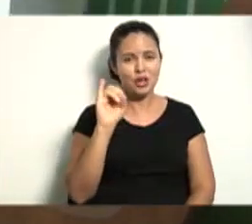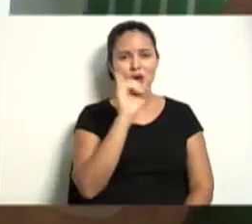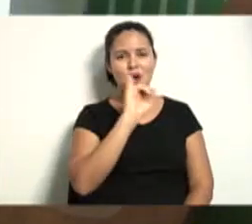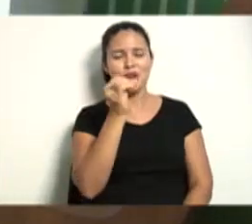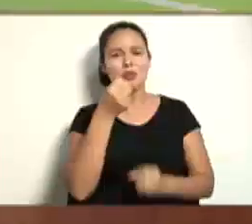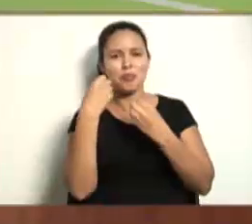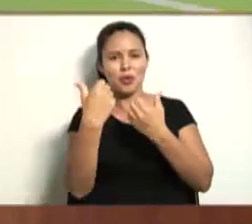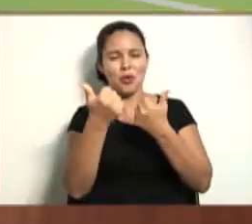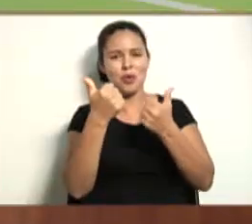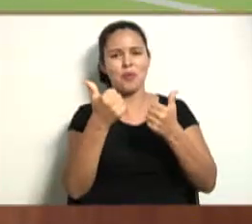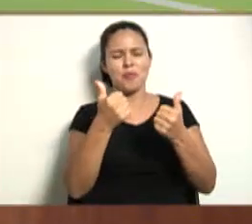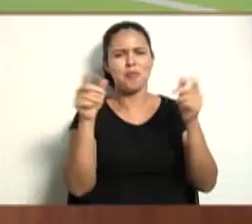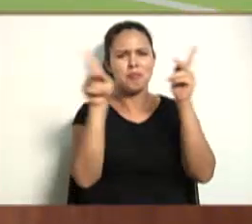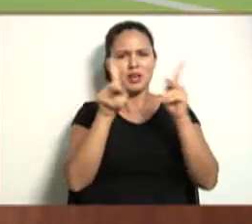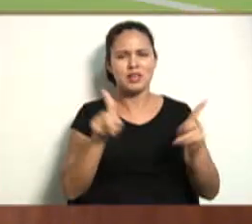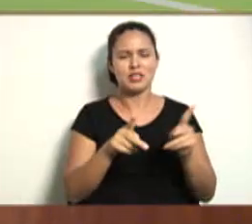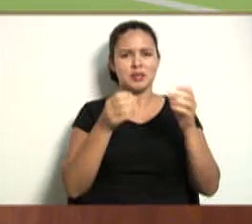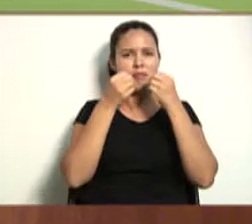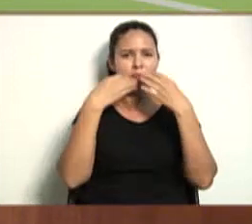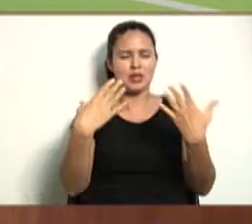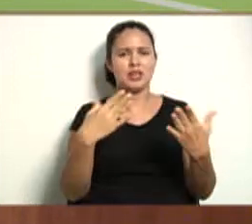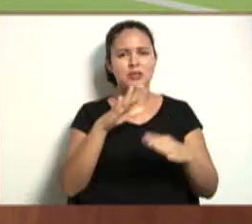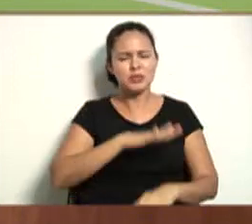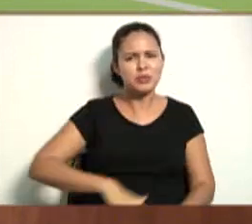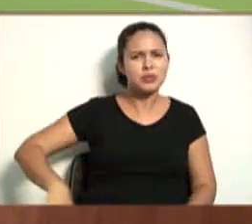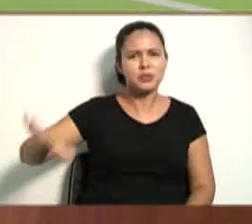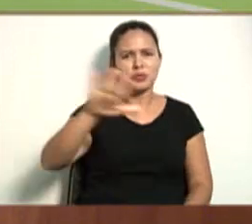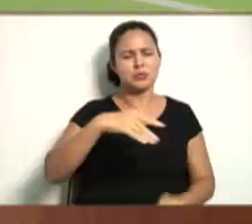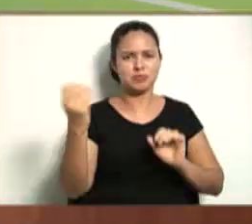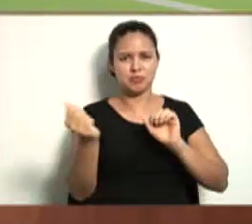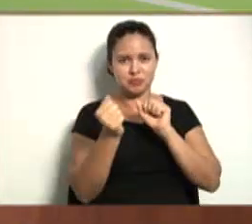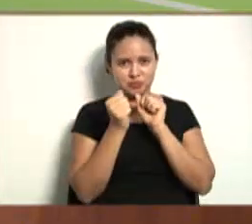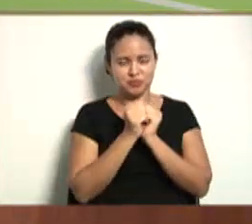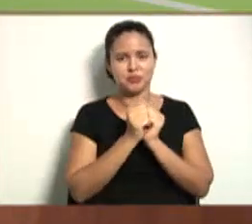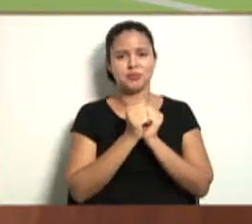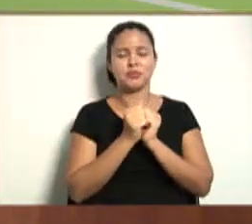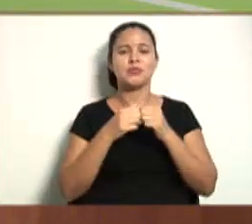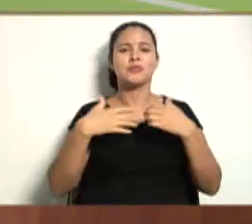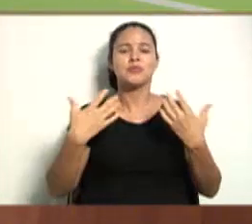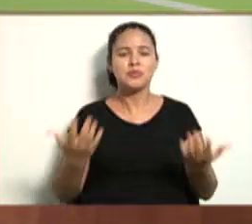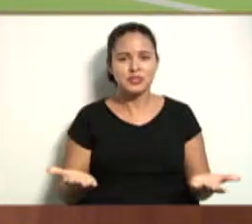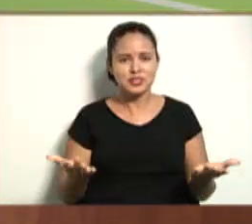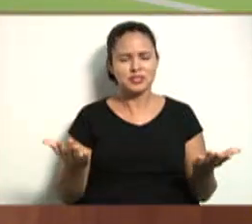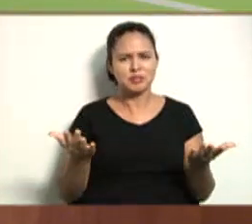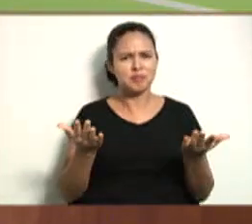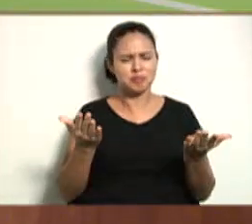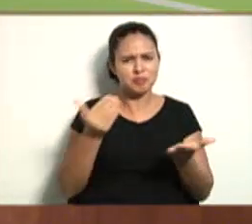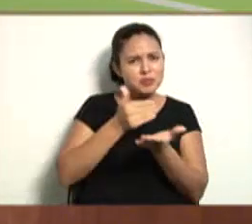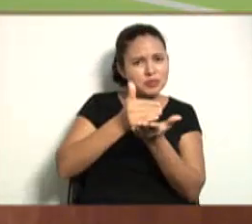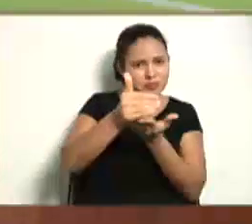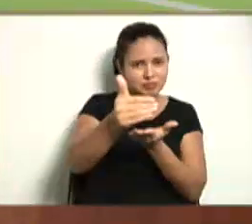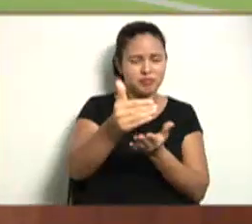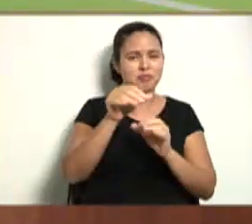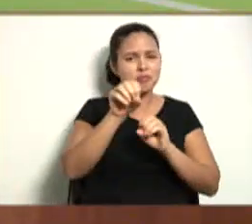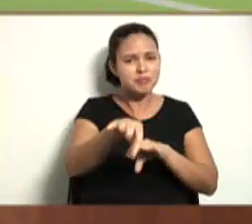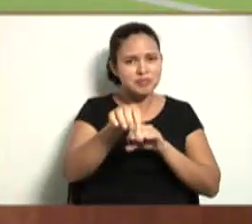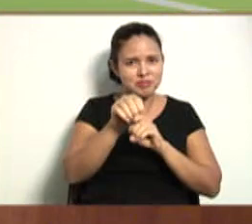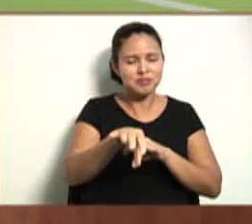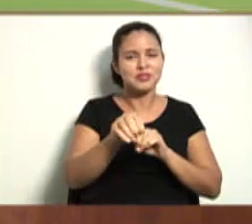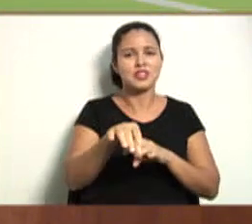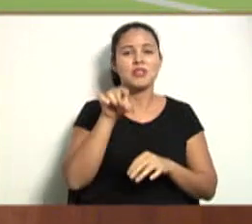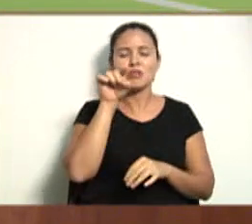Oi, paz e bem para todas e todos que estão aí conosco. Esta sequência de aulas